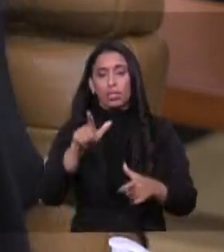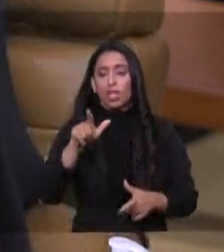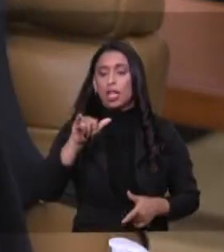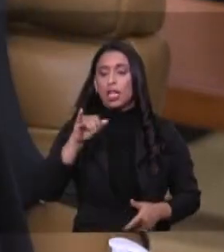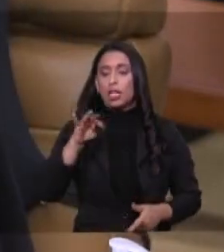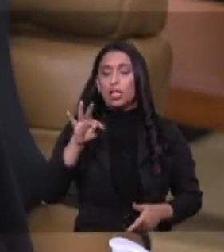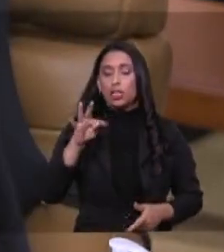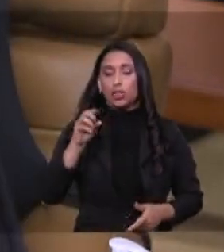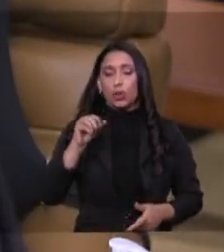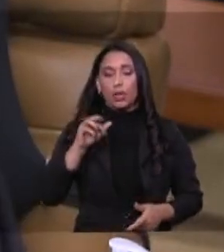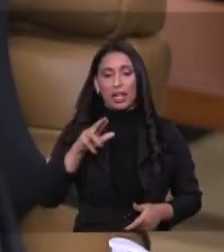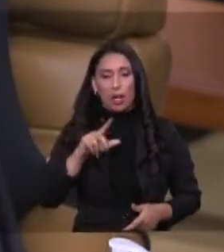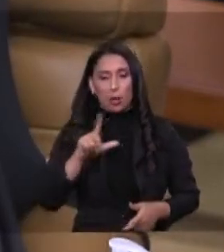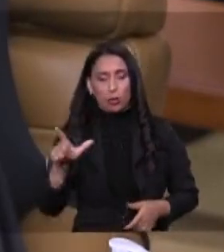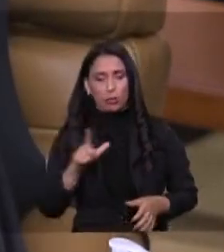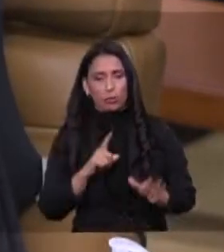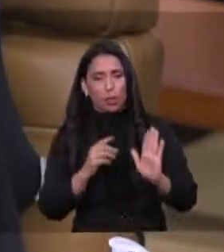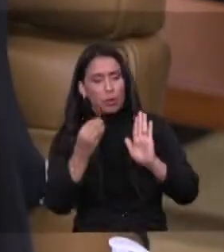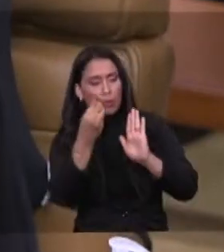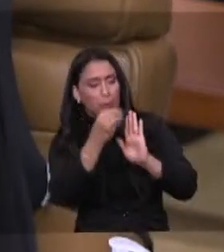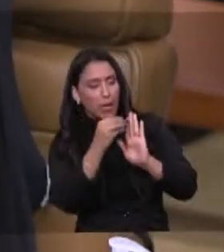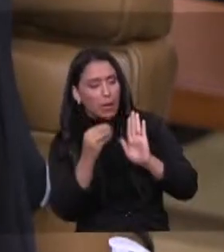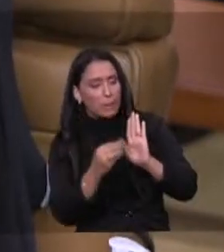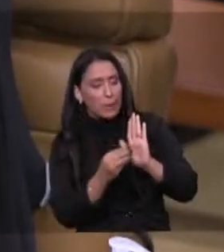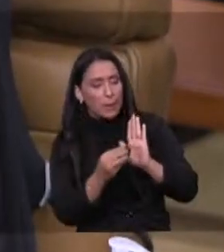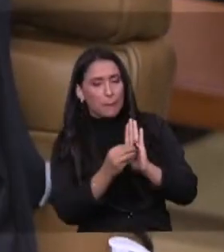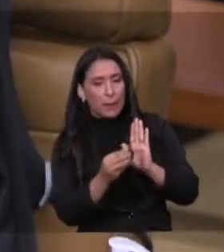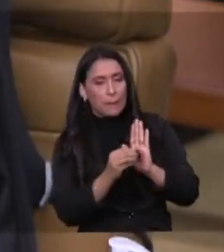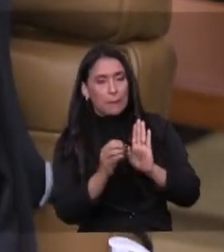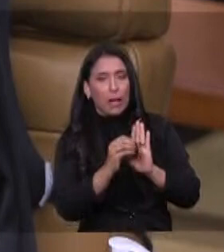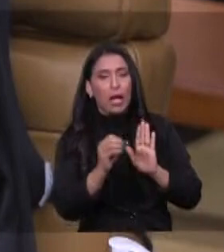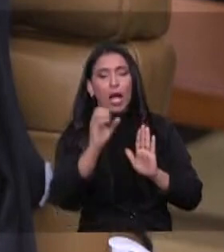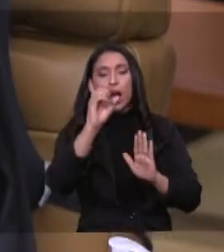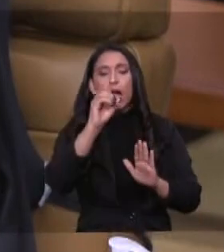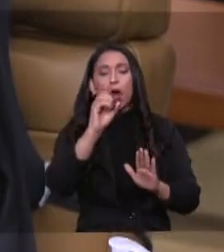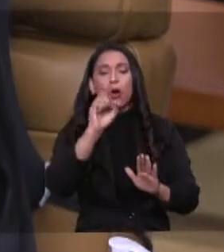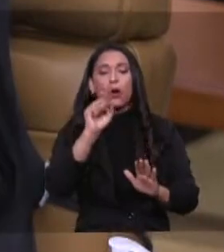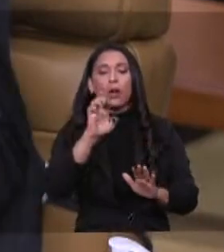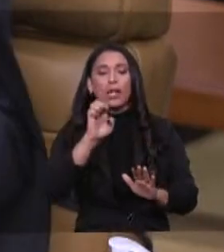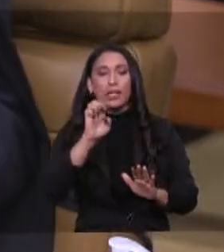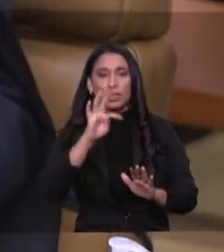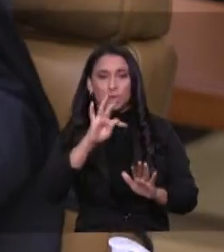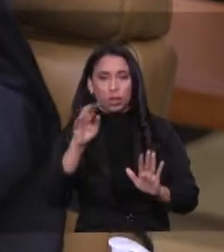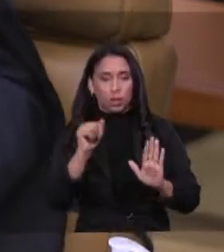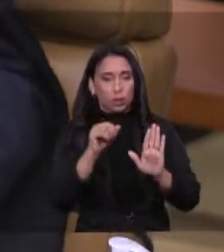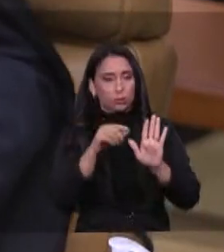alguns pontos mais a oeste.